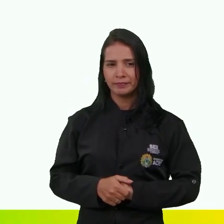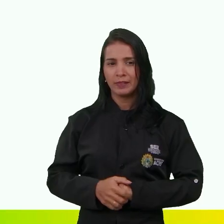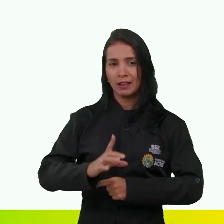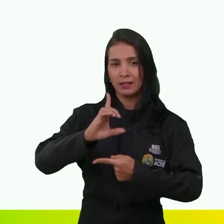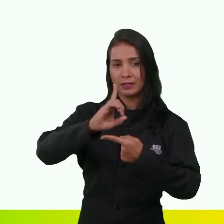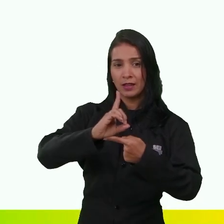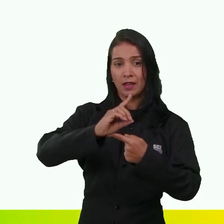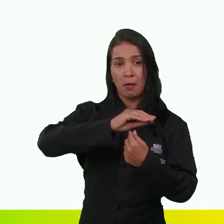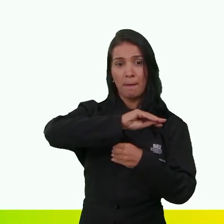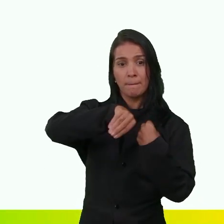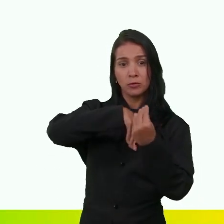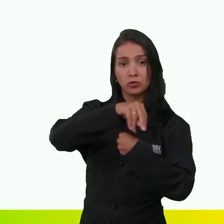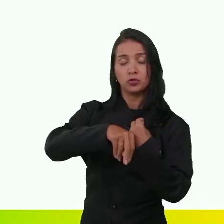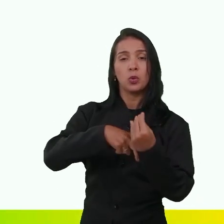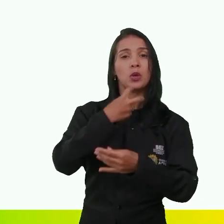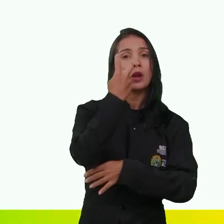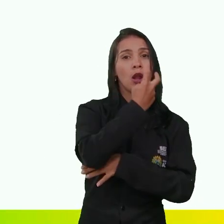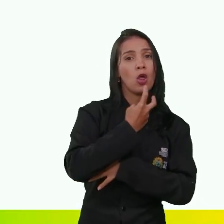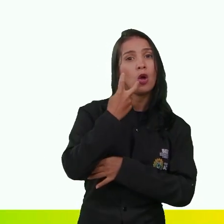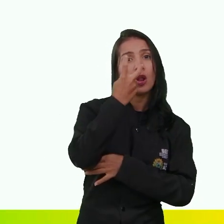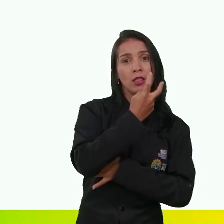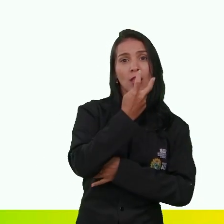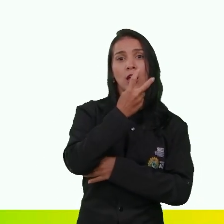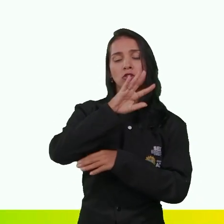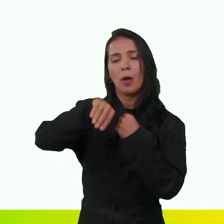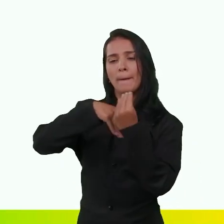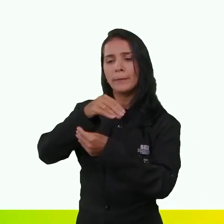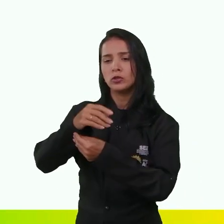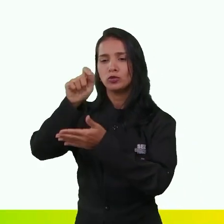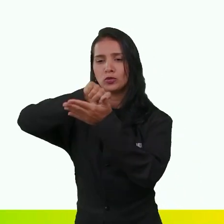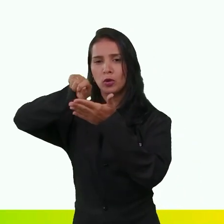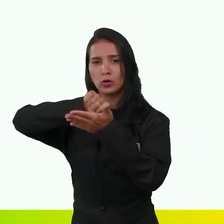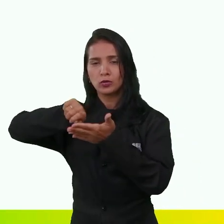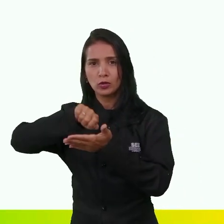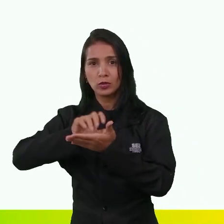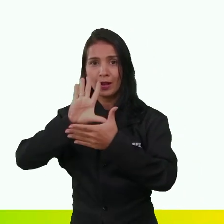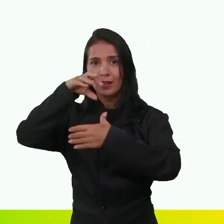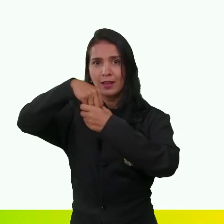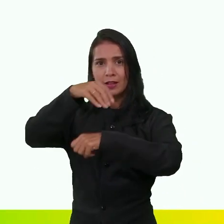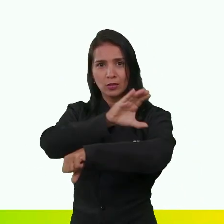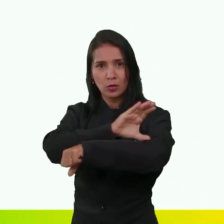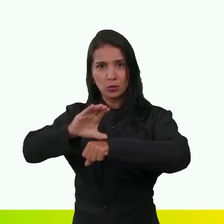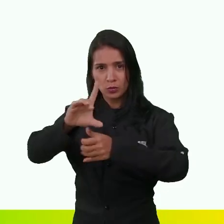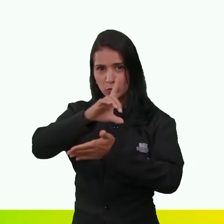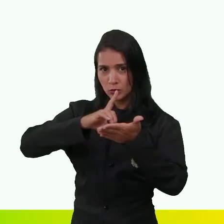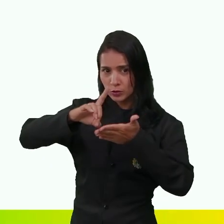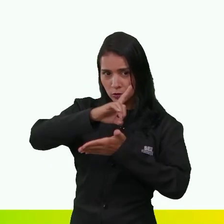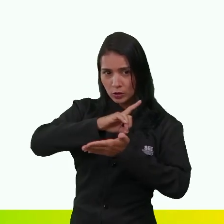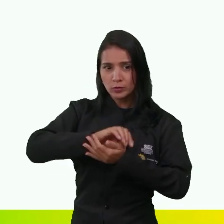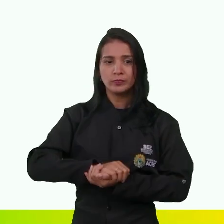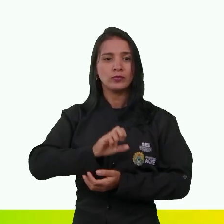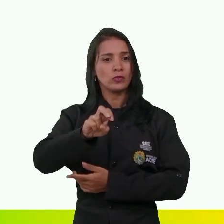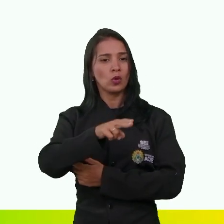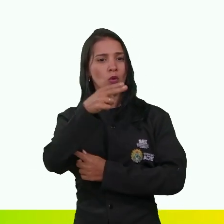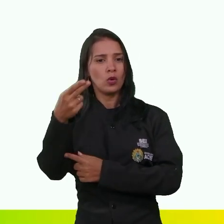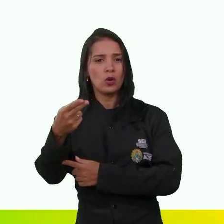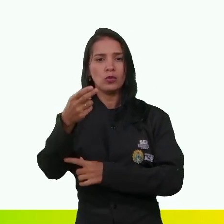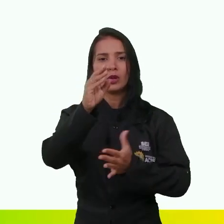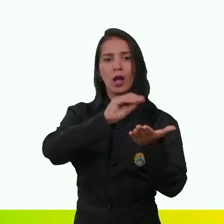A mistura entre oralidade e escrita na cultura digital. E letra E. A falta